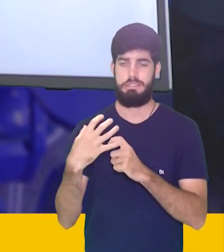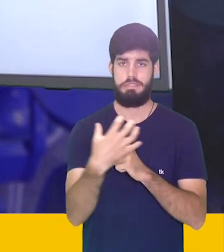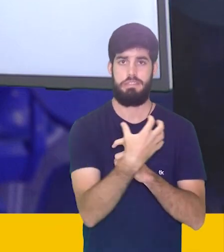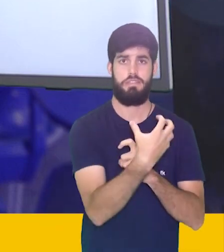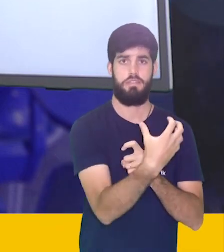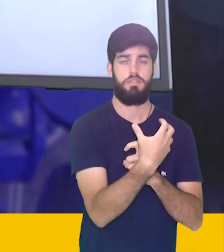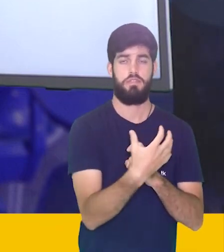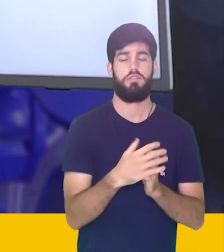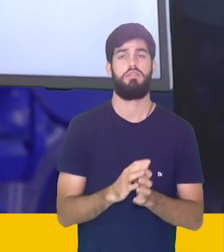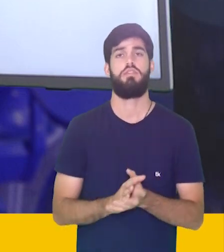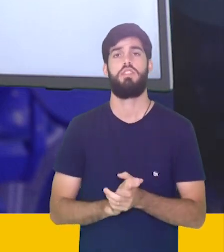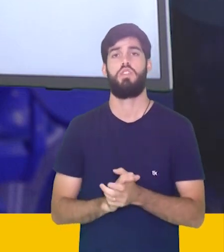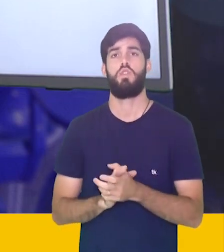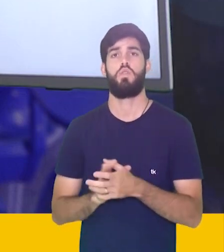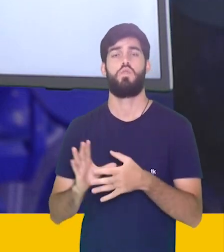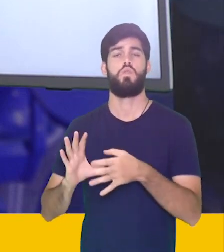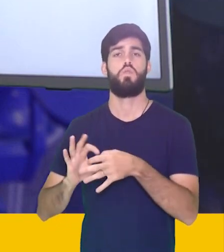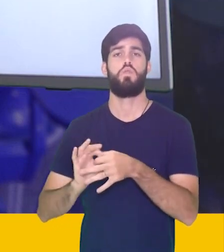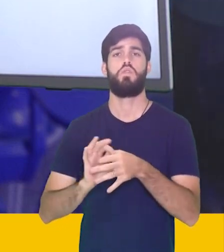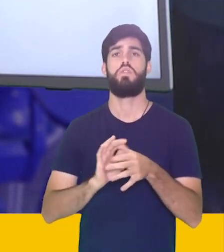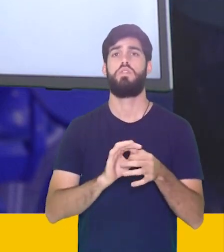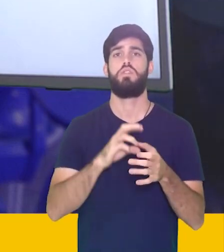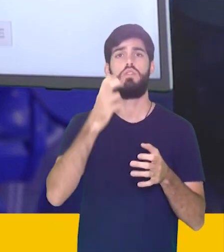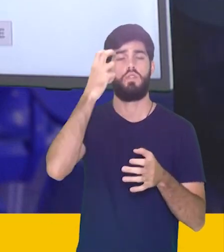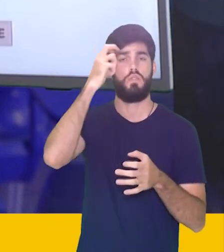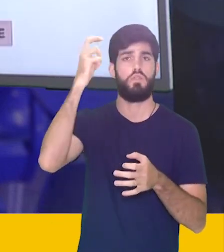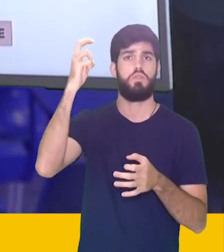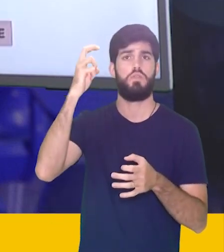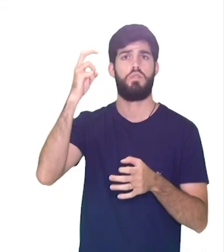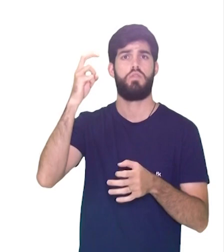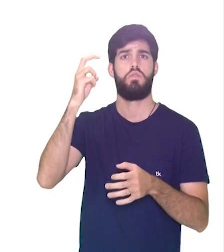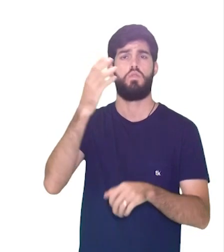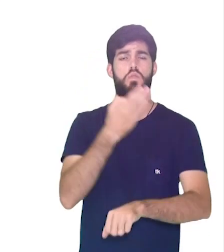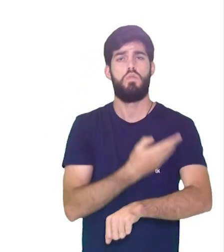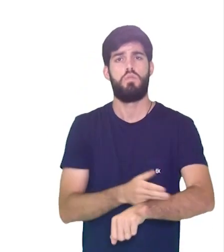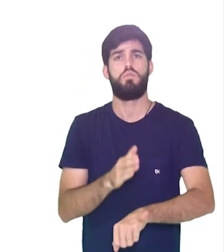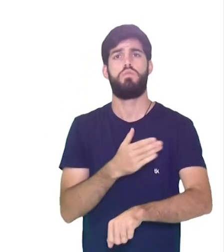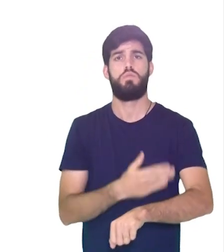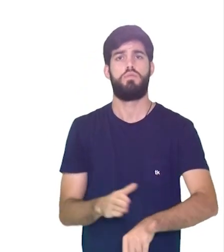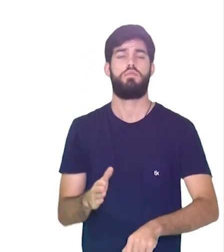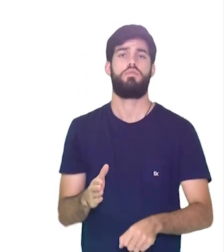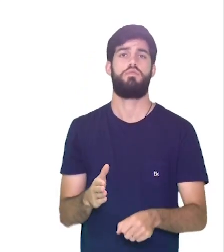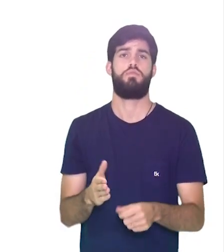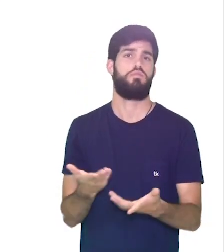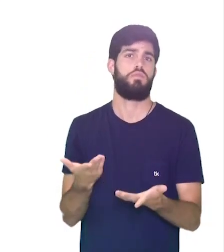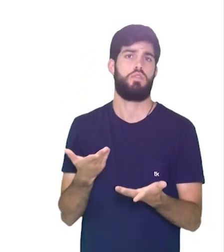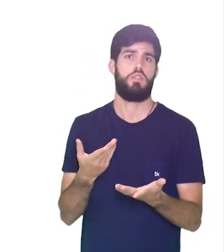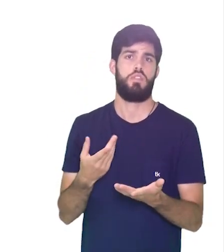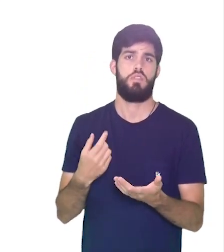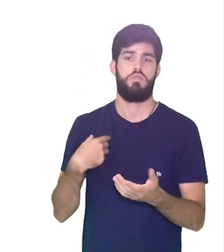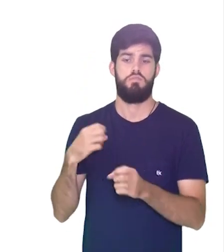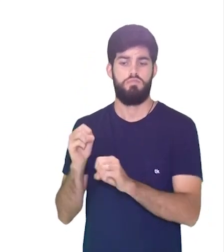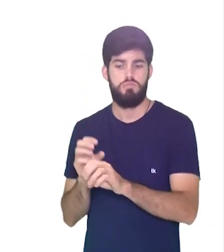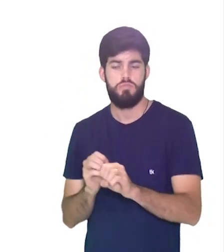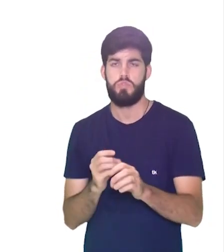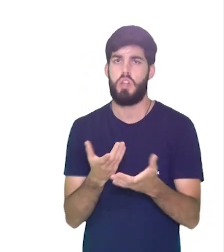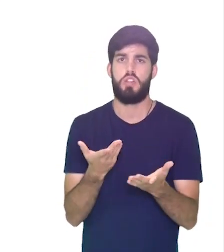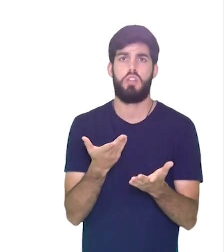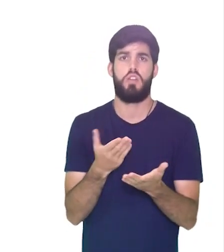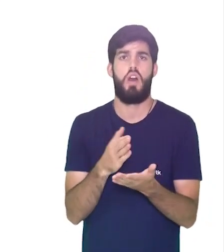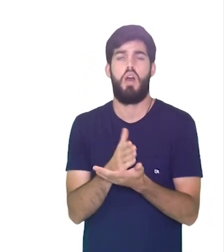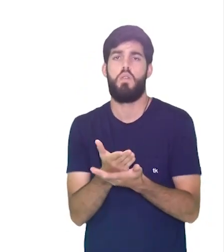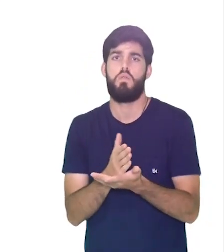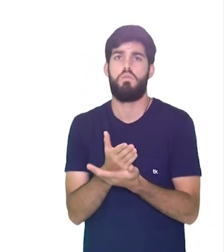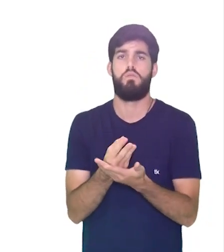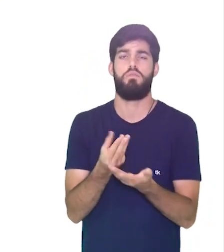E todo esse contexto cultural a gente pode entender como tradição. E toda tradição ela é transmitida de alguma forma.